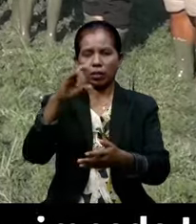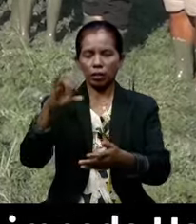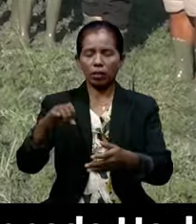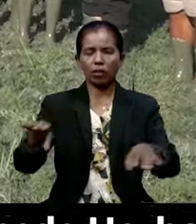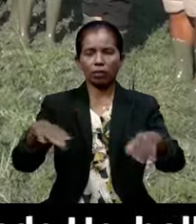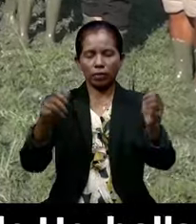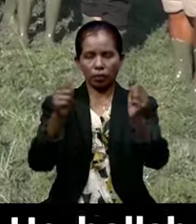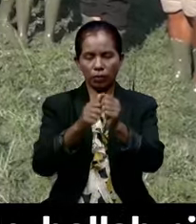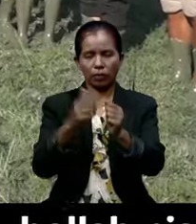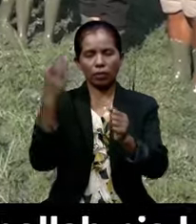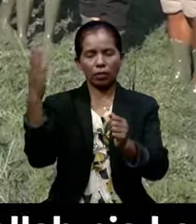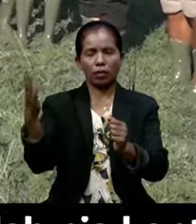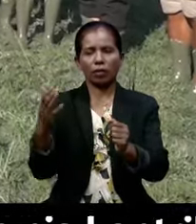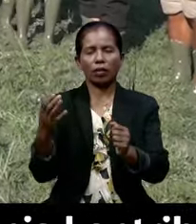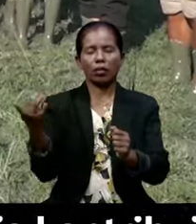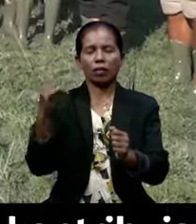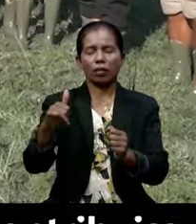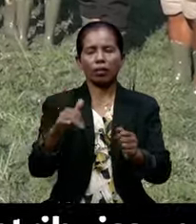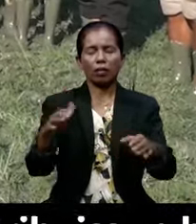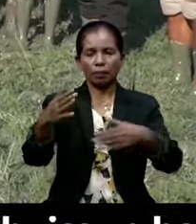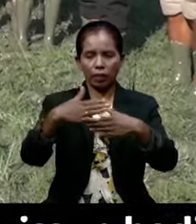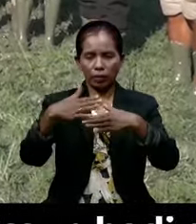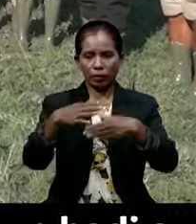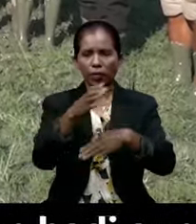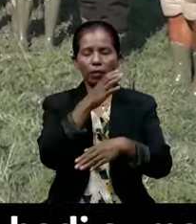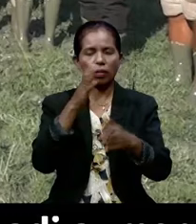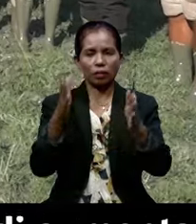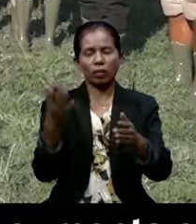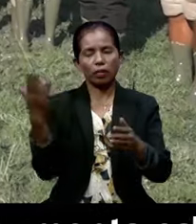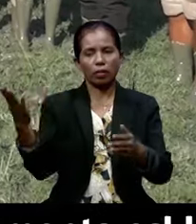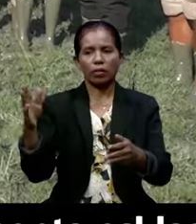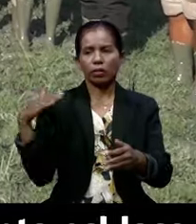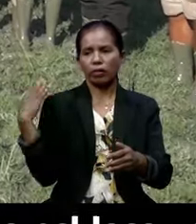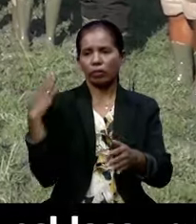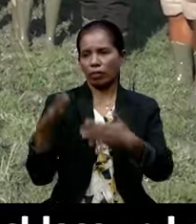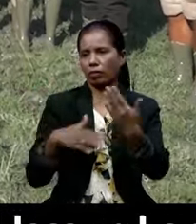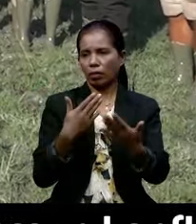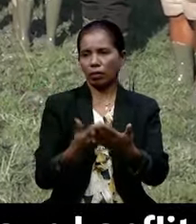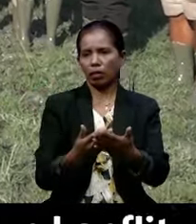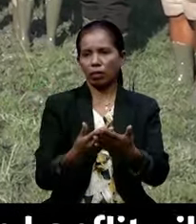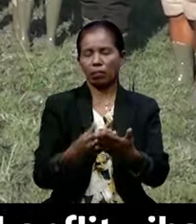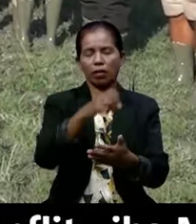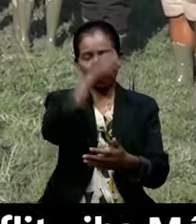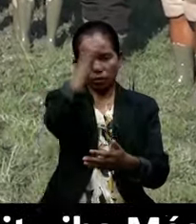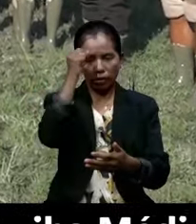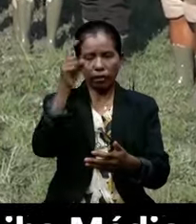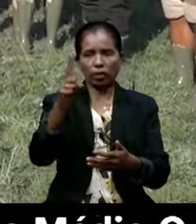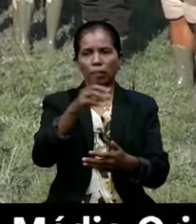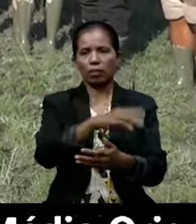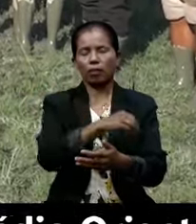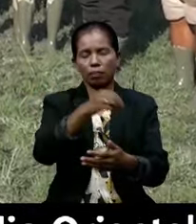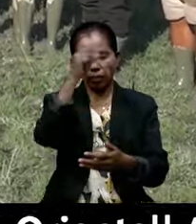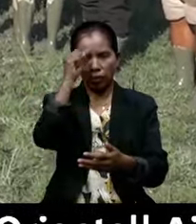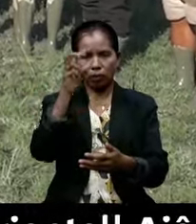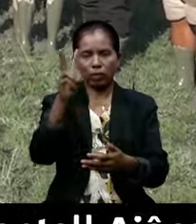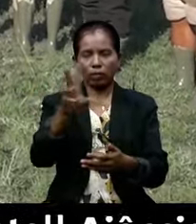estacionista, Ministério da Agricultura, a tu ver se cá é um agricultor, sira. Nem mesa, jovem dele. Formado, balo S1, balo sarjana hukum, balo sarjana